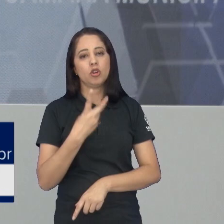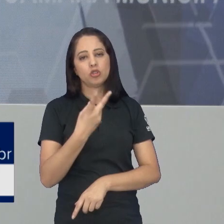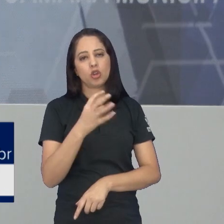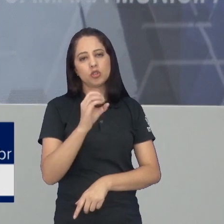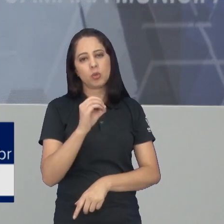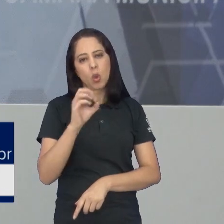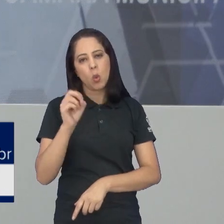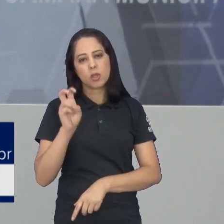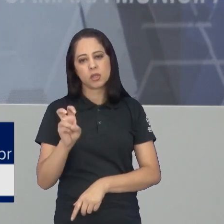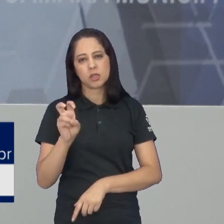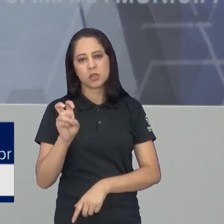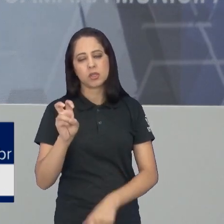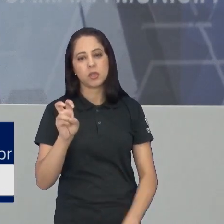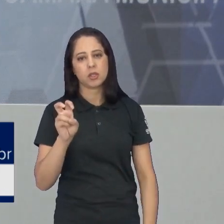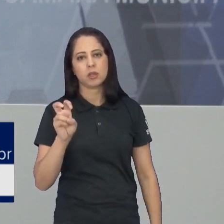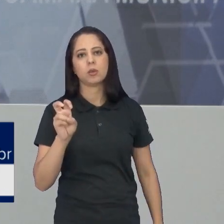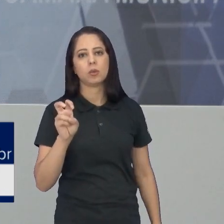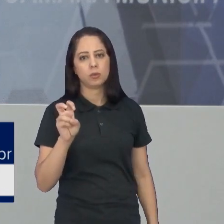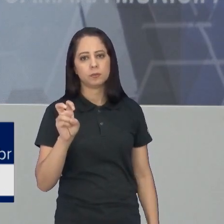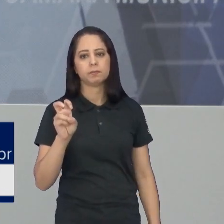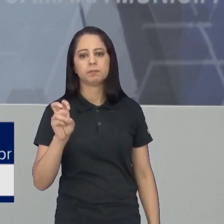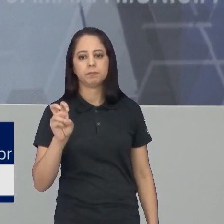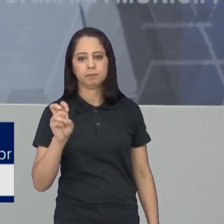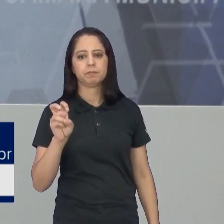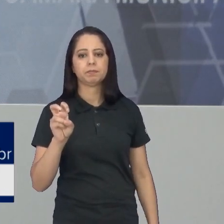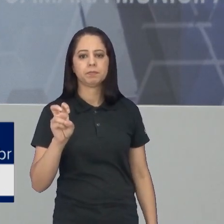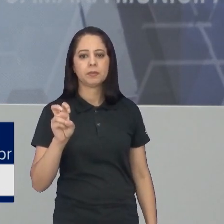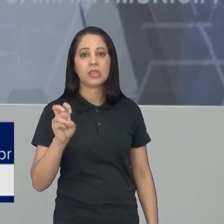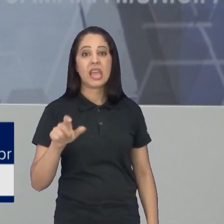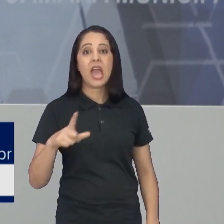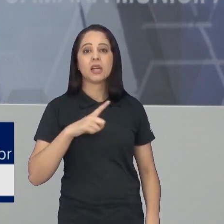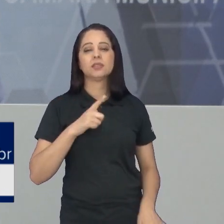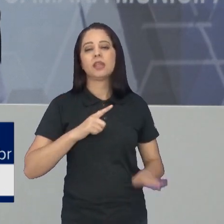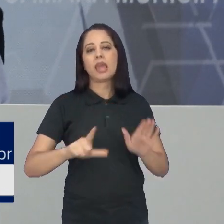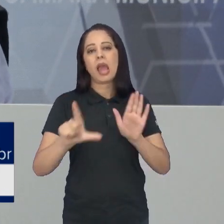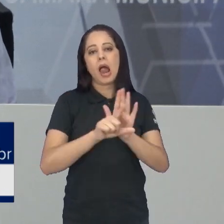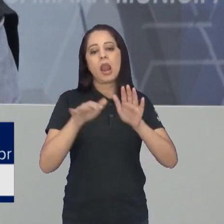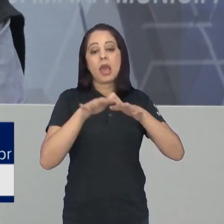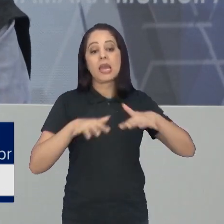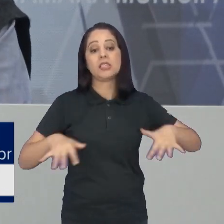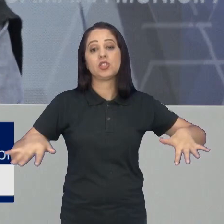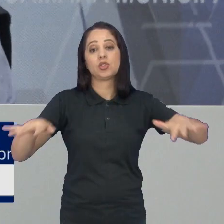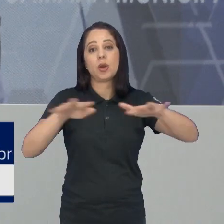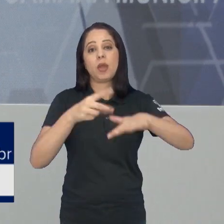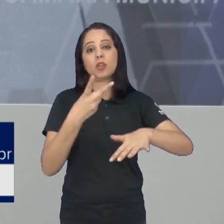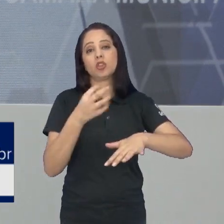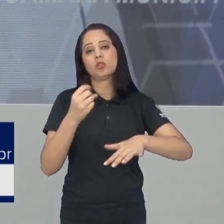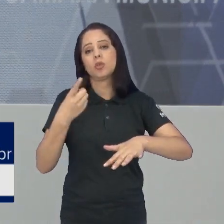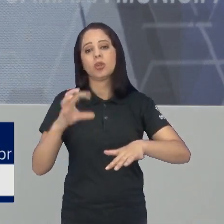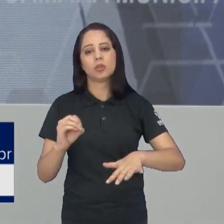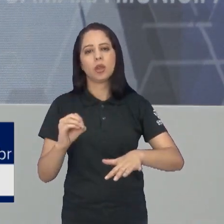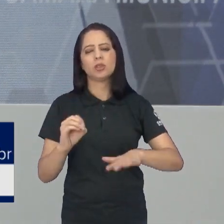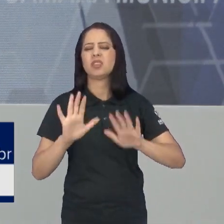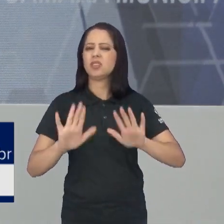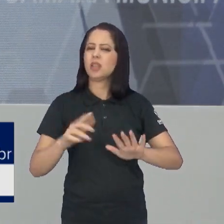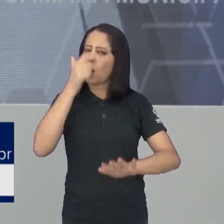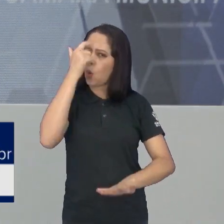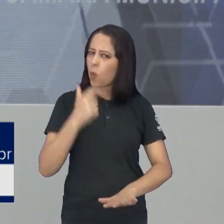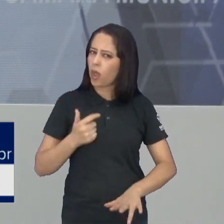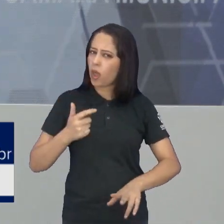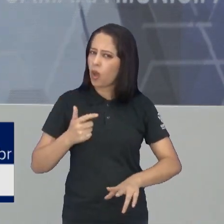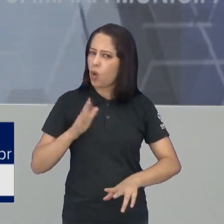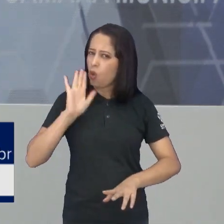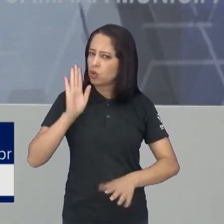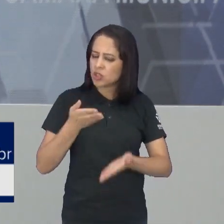2005, né, foi 2005, que nós, e a lei de zoneamento de 2010 e assim por diante. Então, eu estudo